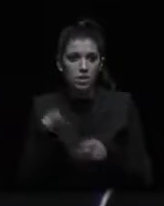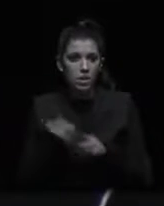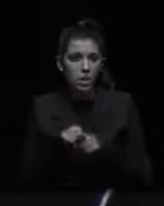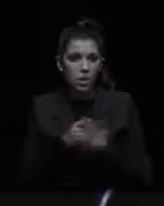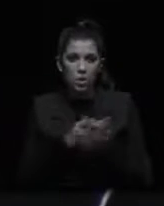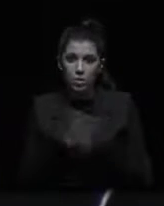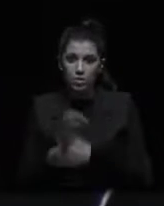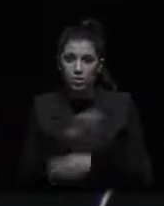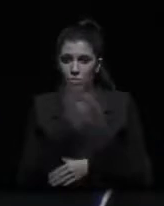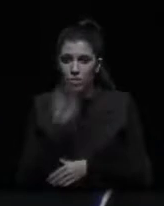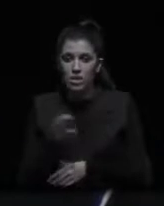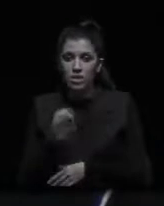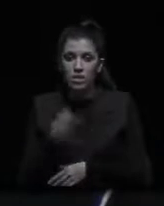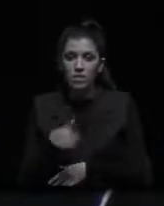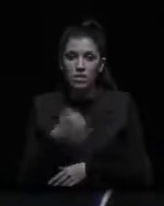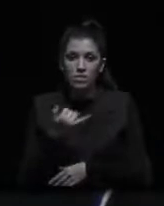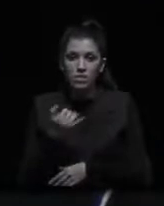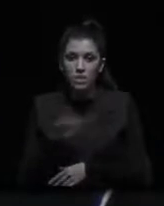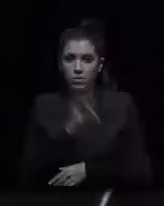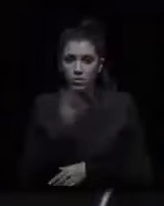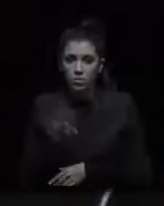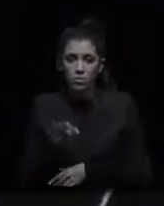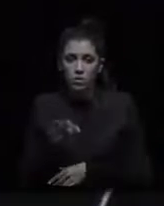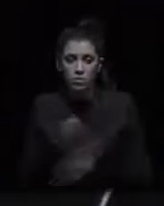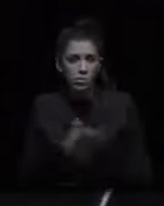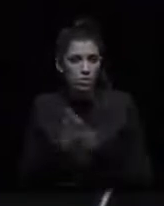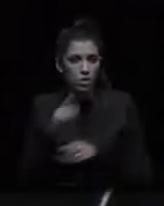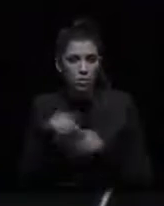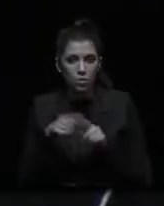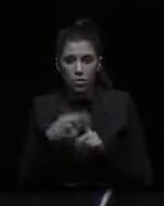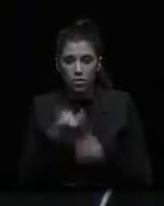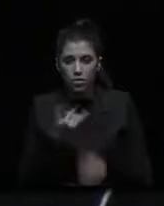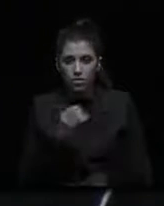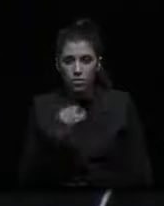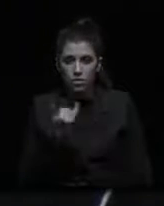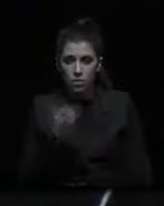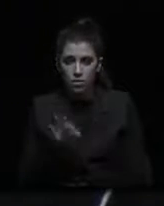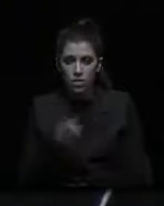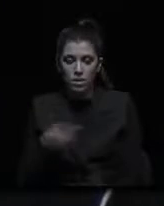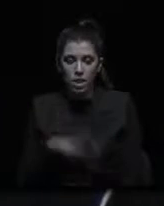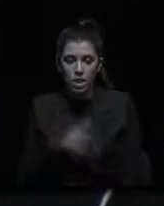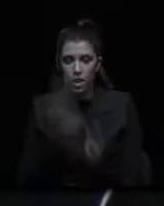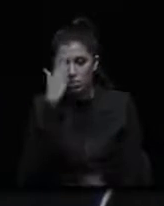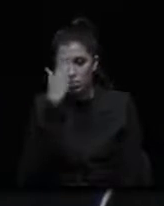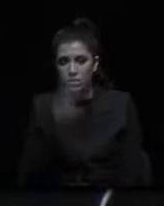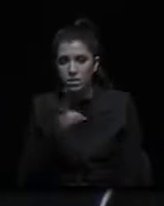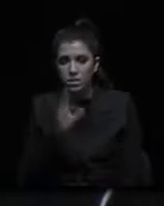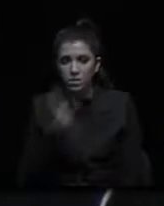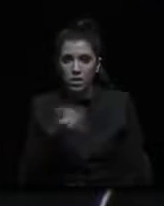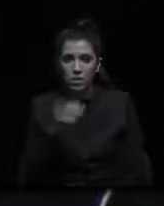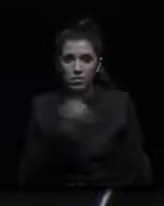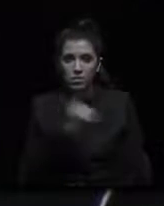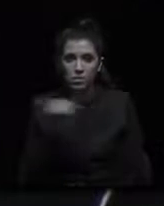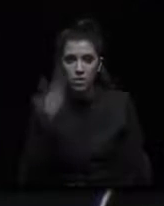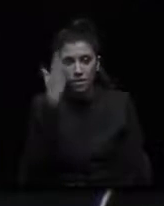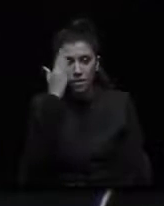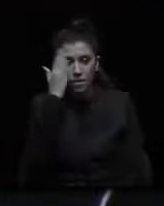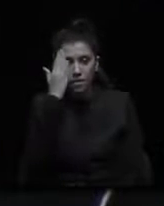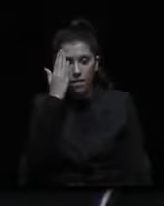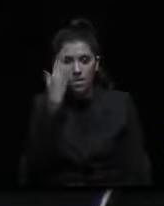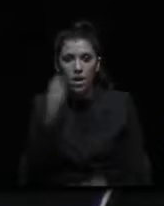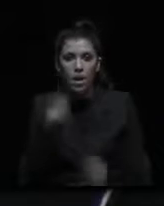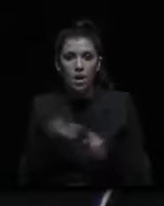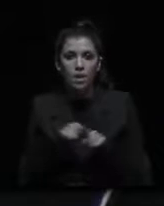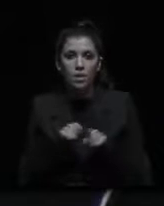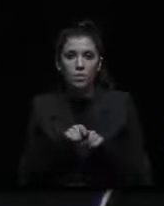um percentual de 0,25% para vigorar no ano 2024. A Lei nº 16 de 2022 prevê vou citar,